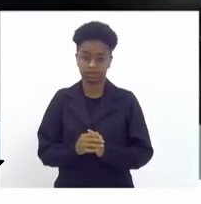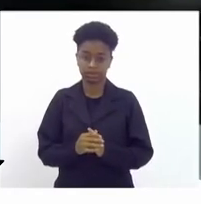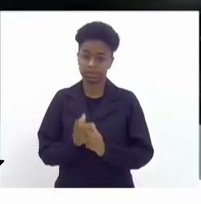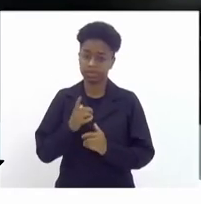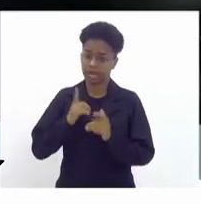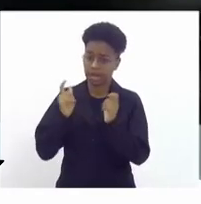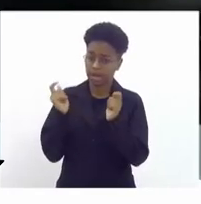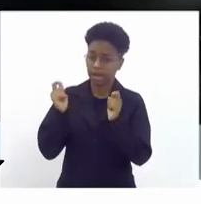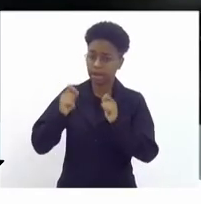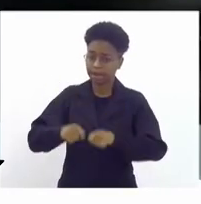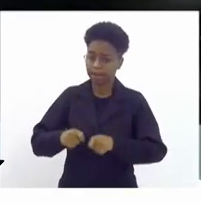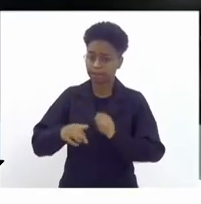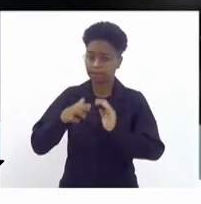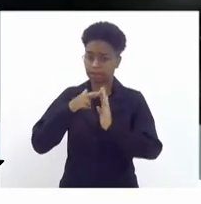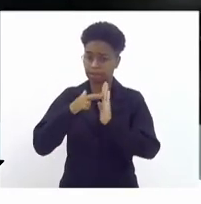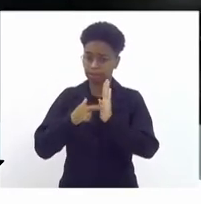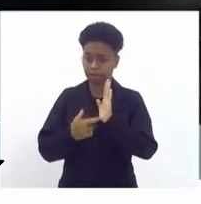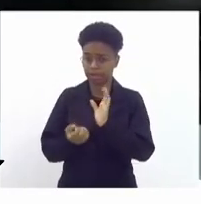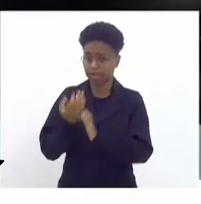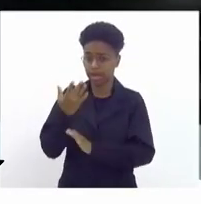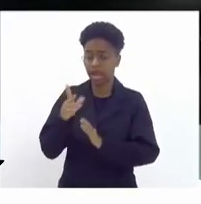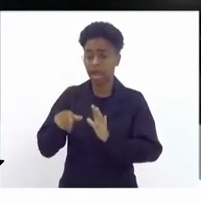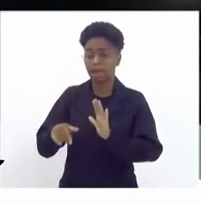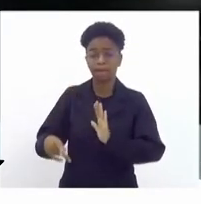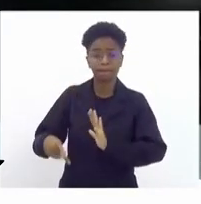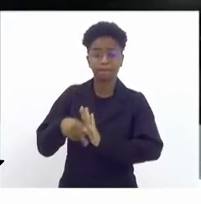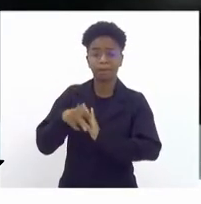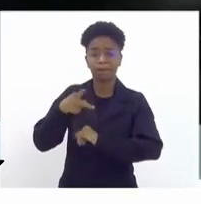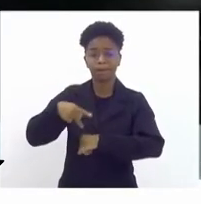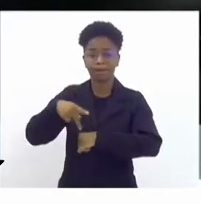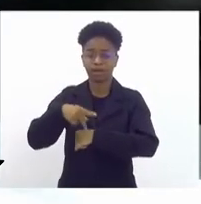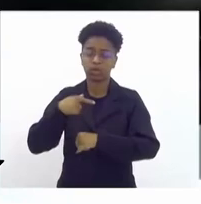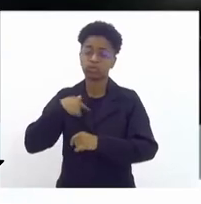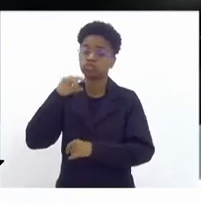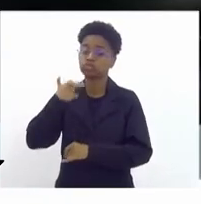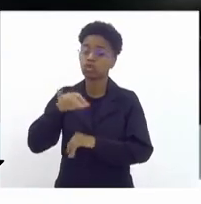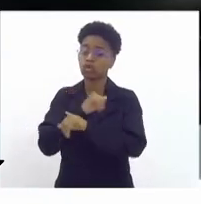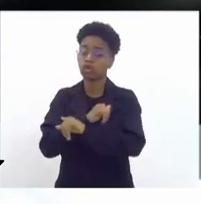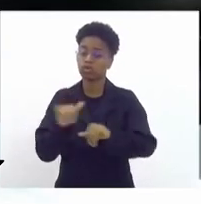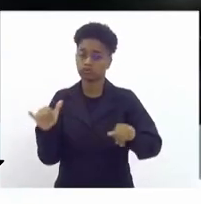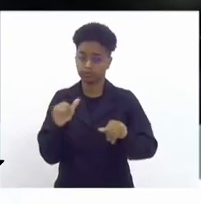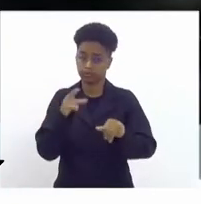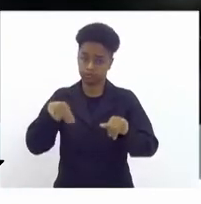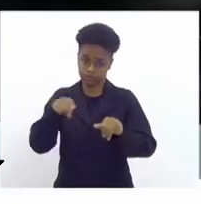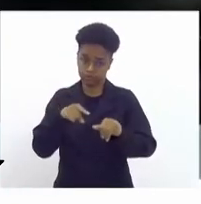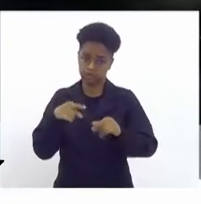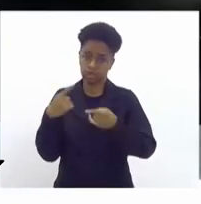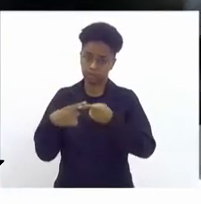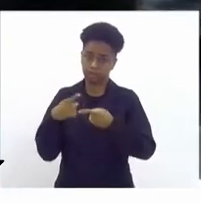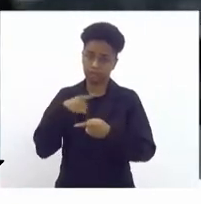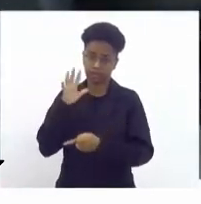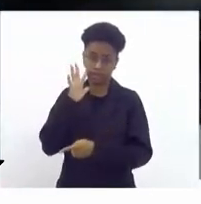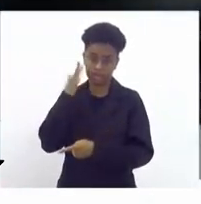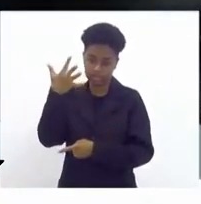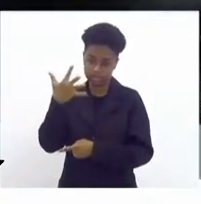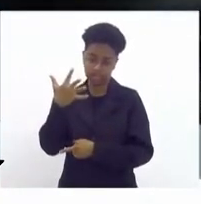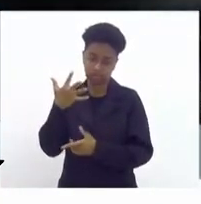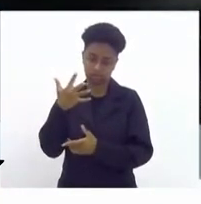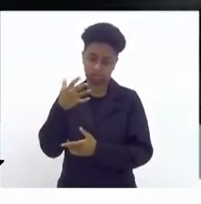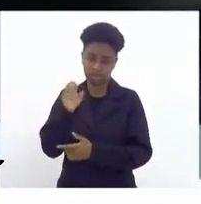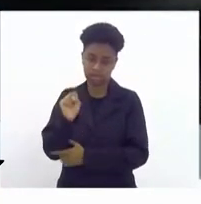capacidade de regulamentação da União. Então, está duplamente, eu só estou concordando, só estou noticiando essa recente decisão do Supremo.